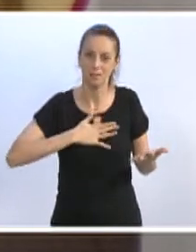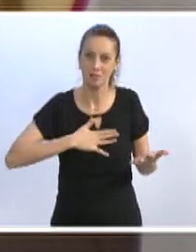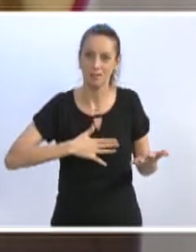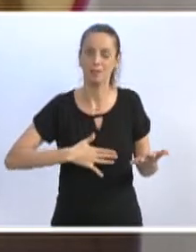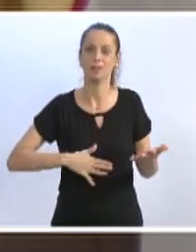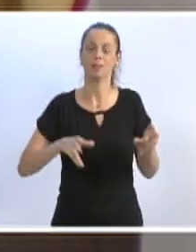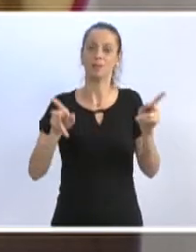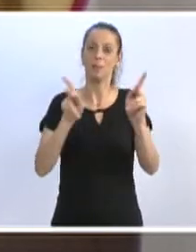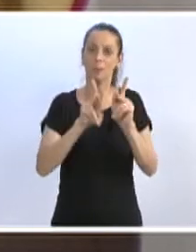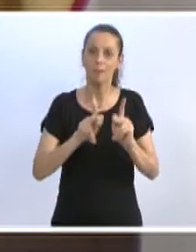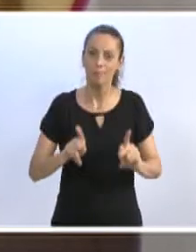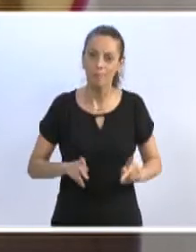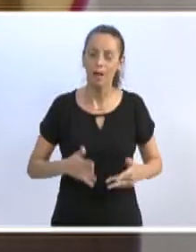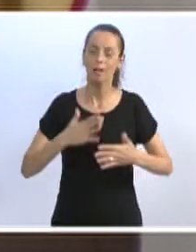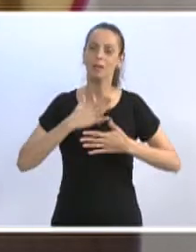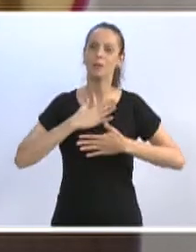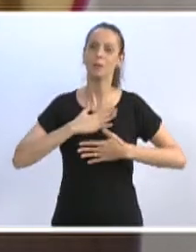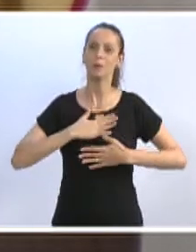serenidade,